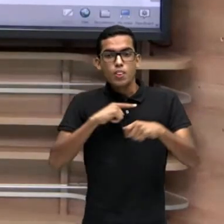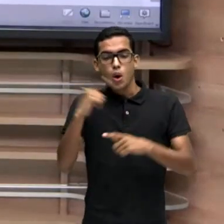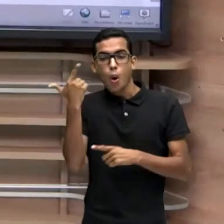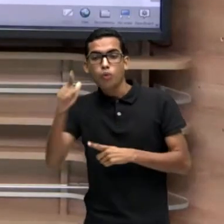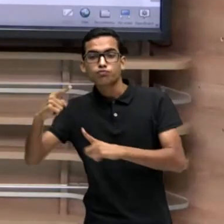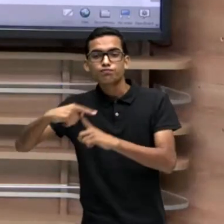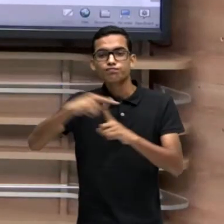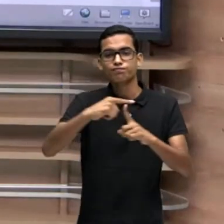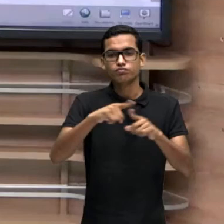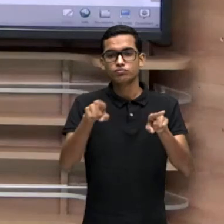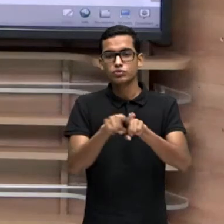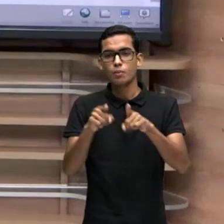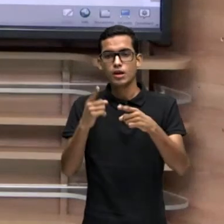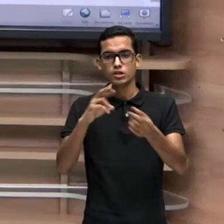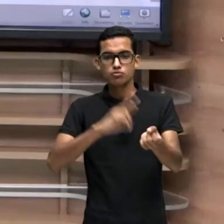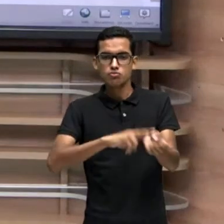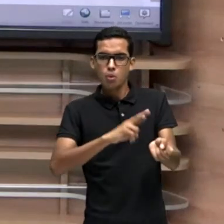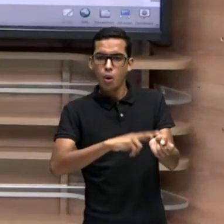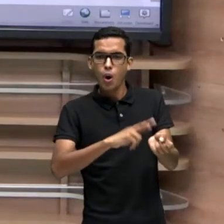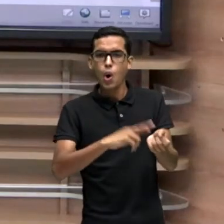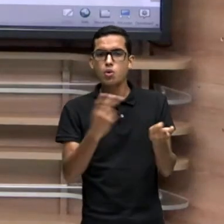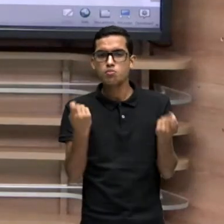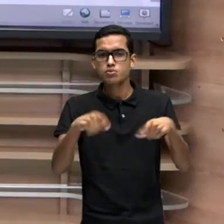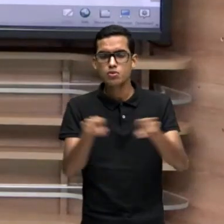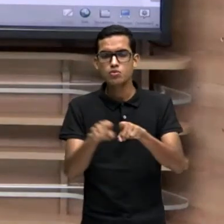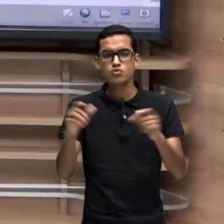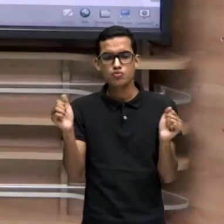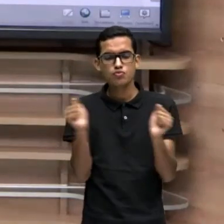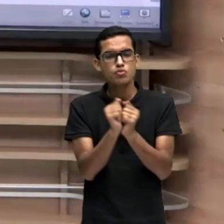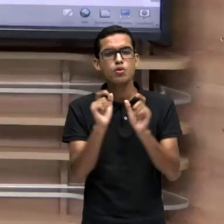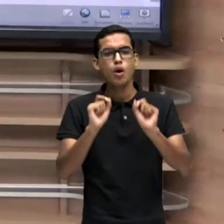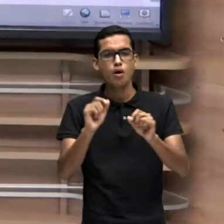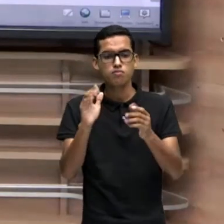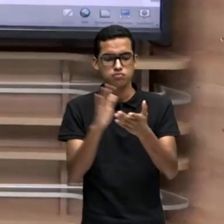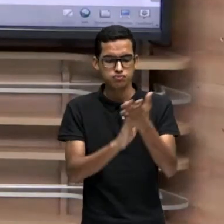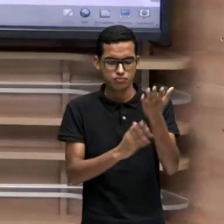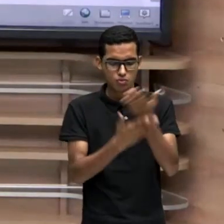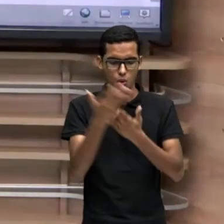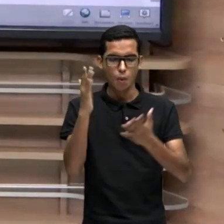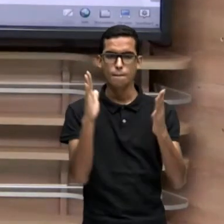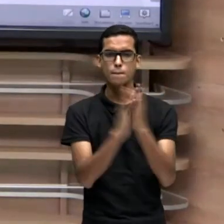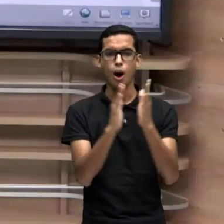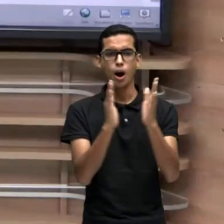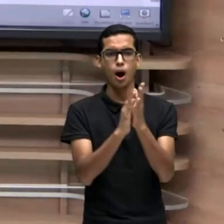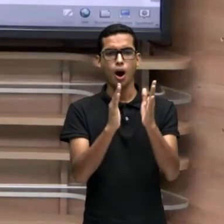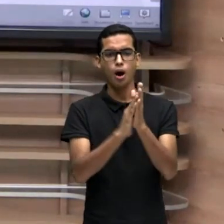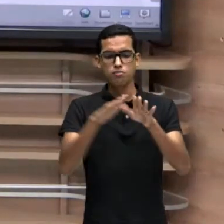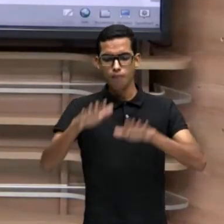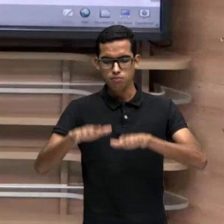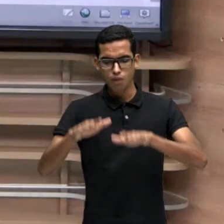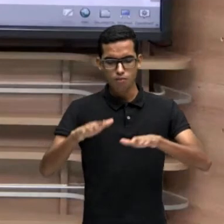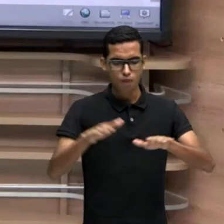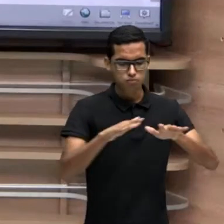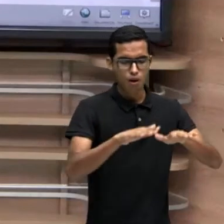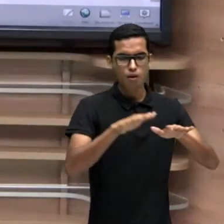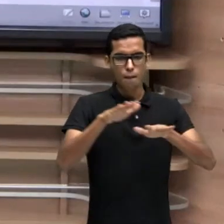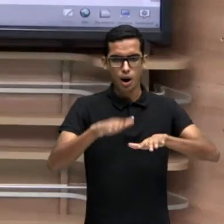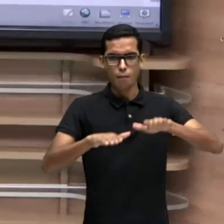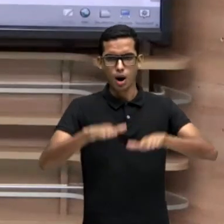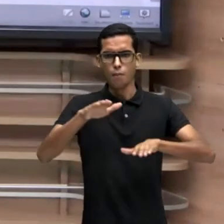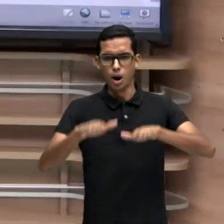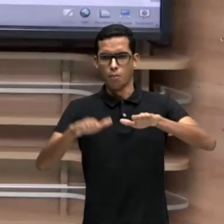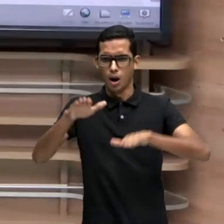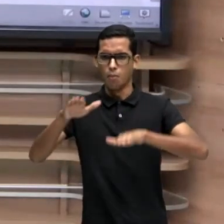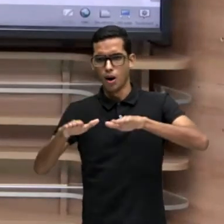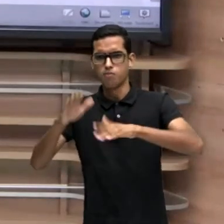eles juntavam com a batida das mãos, através das palmas. Então, o homem pré-histórico, que a gente viu os nossos amiguinhos aqui, que eles estavam